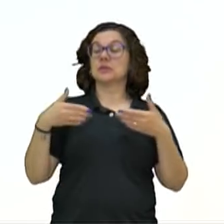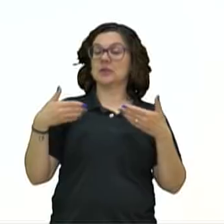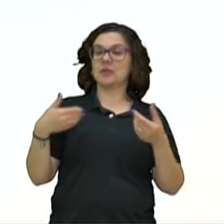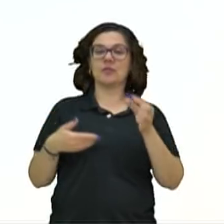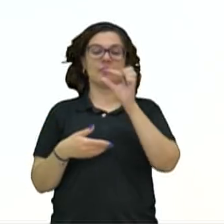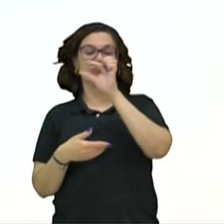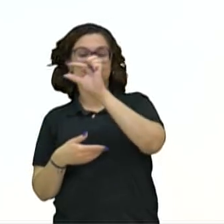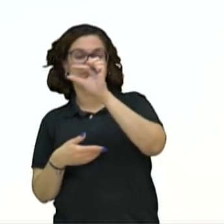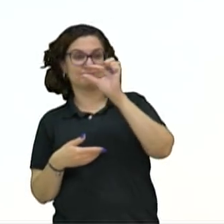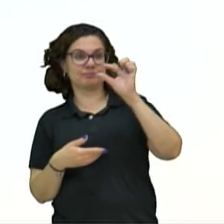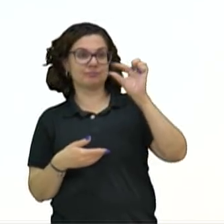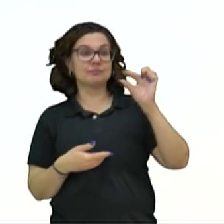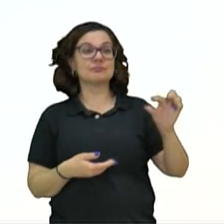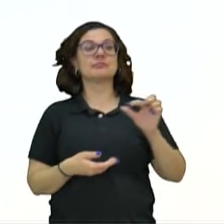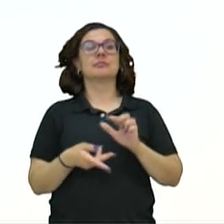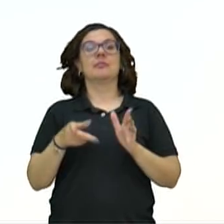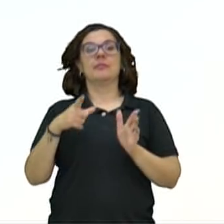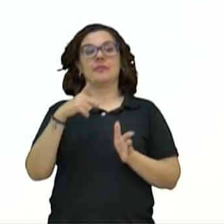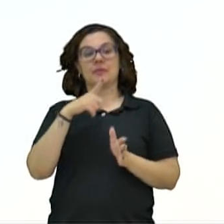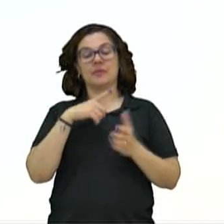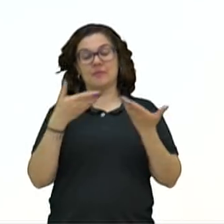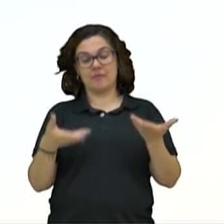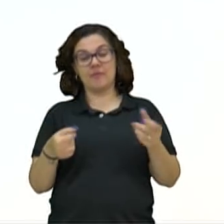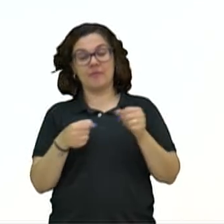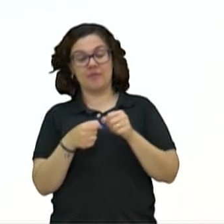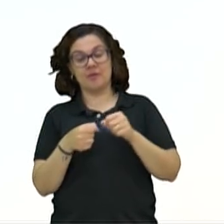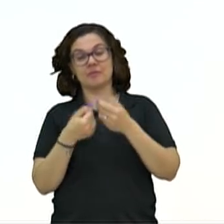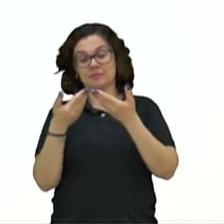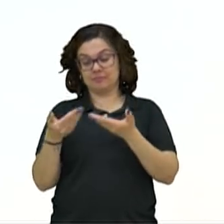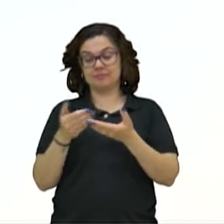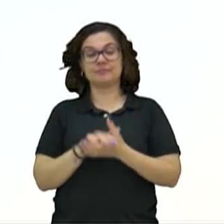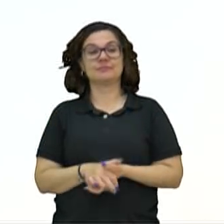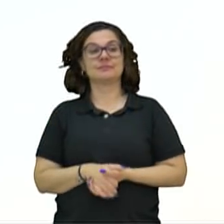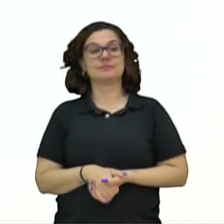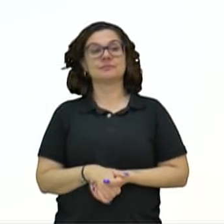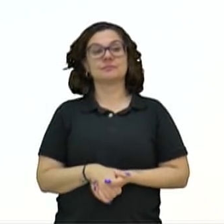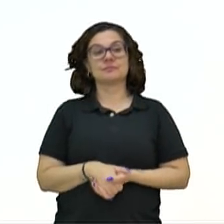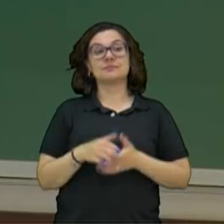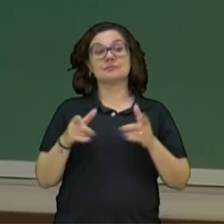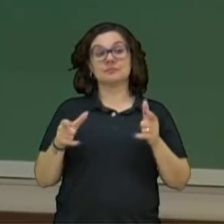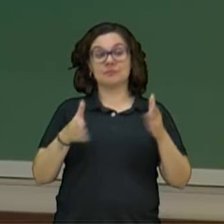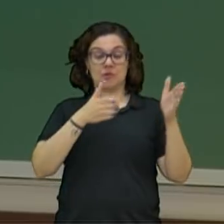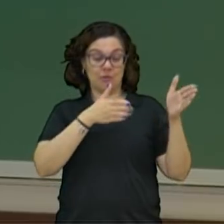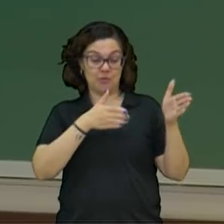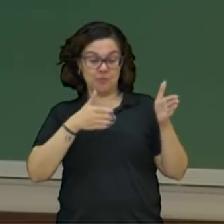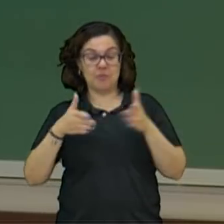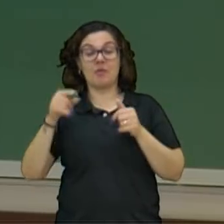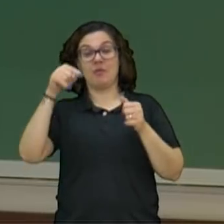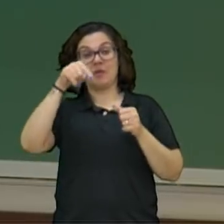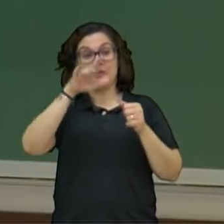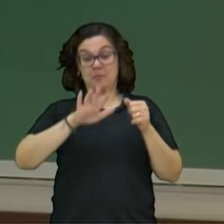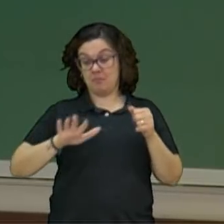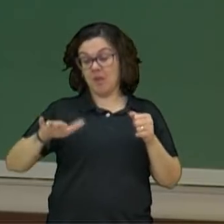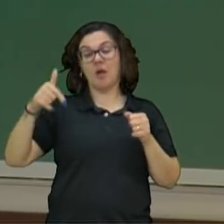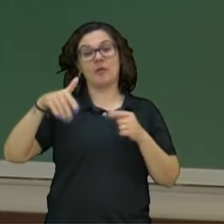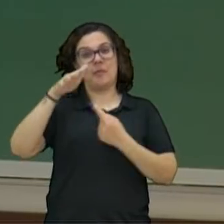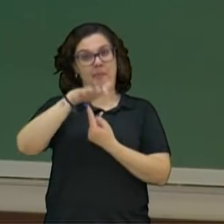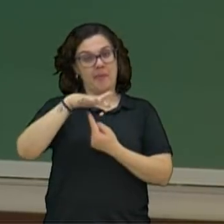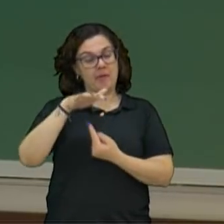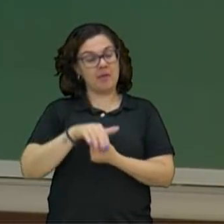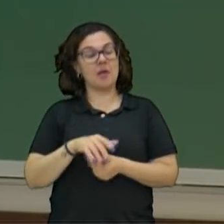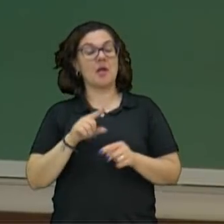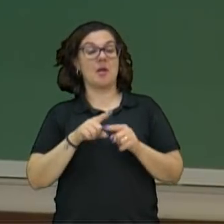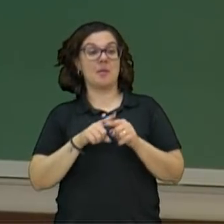as ampolinhas com o soro são produzidos, tá? Então, nós temos aqui na região, né? Mas